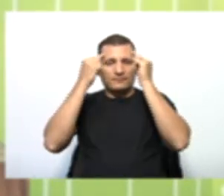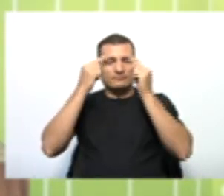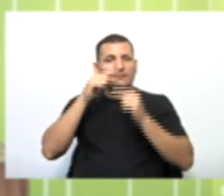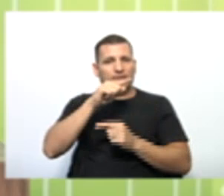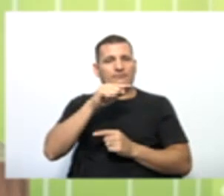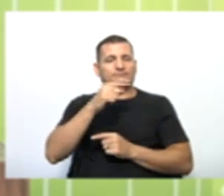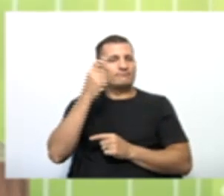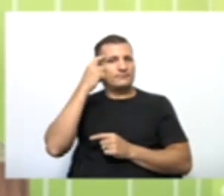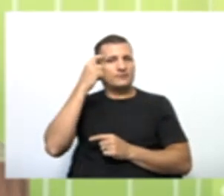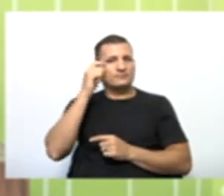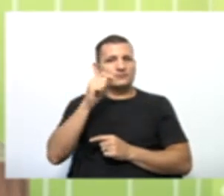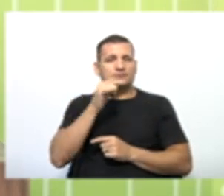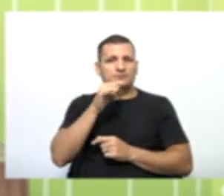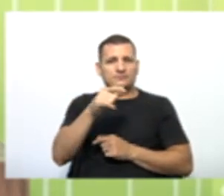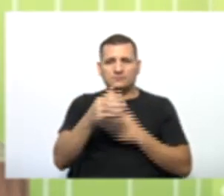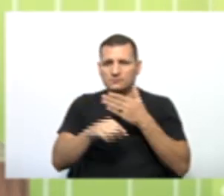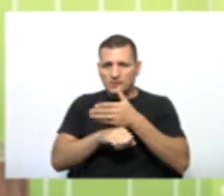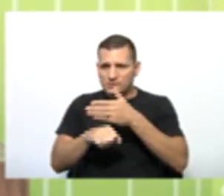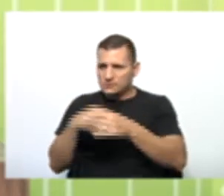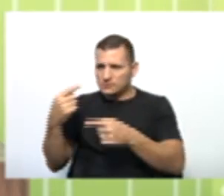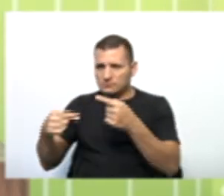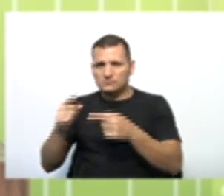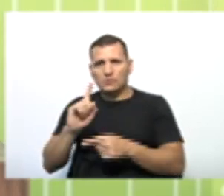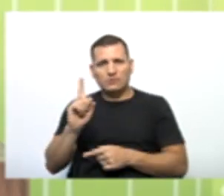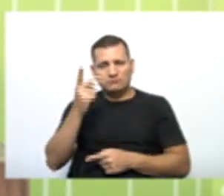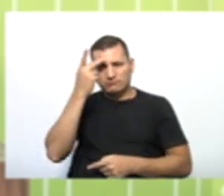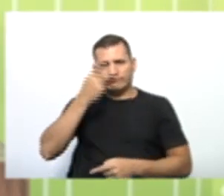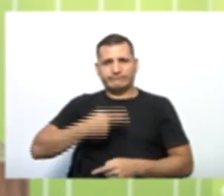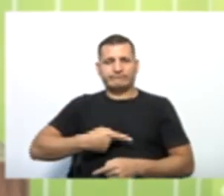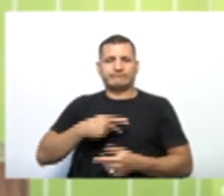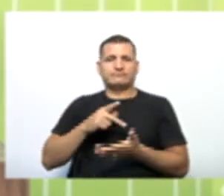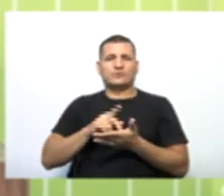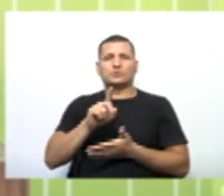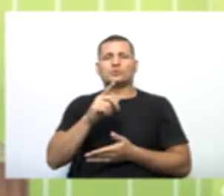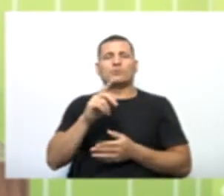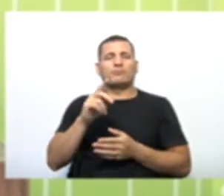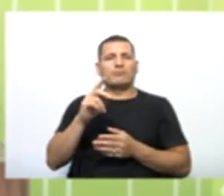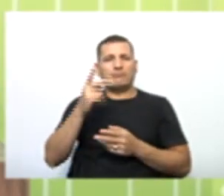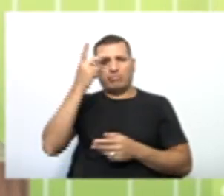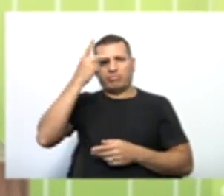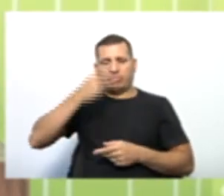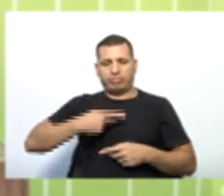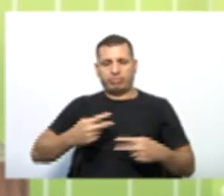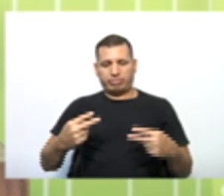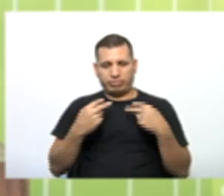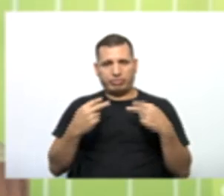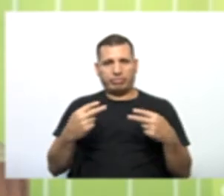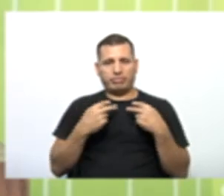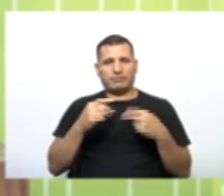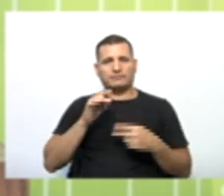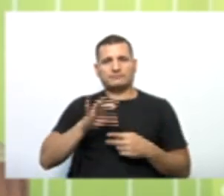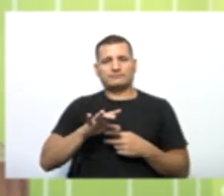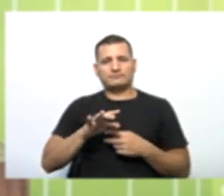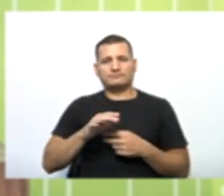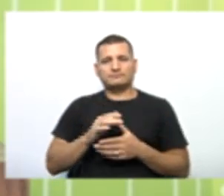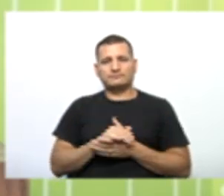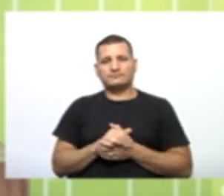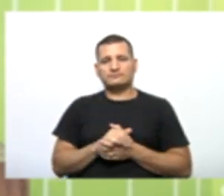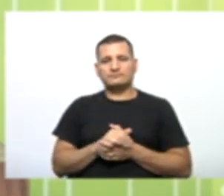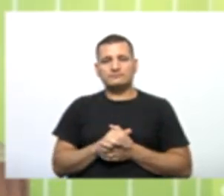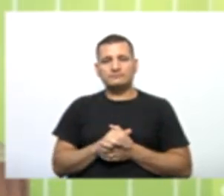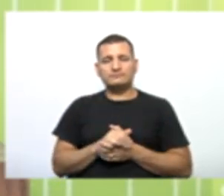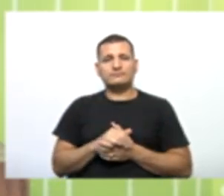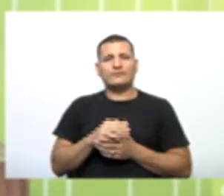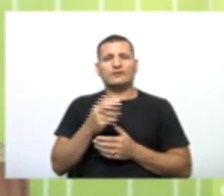da política, você é egoísta. Você só se preocupa consigo mesmo. Você é no